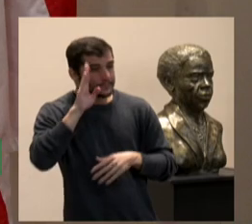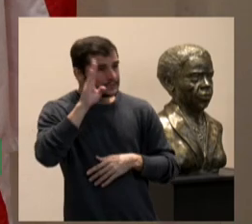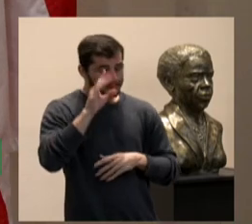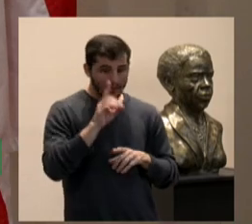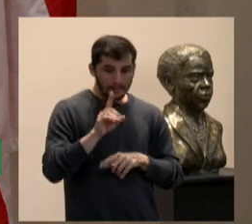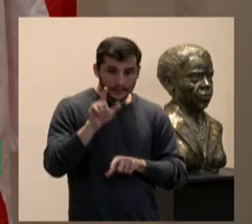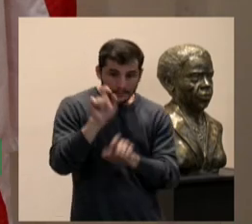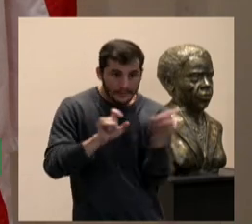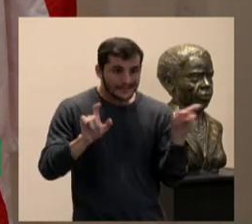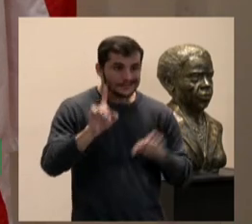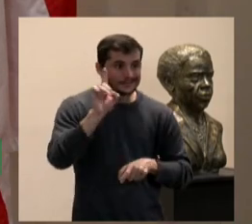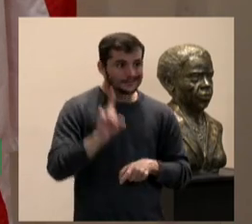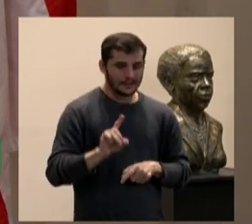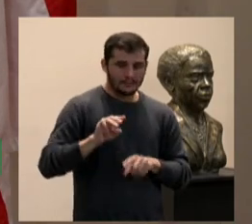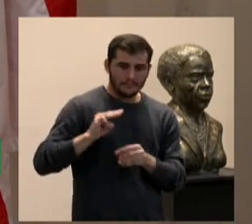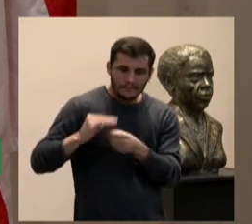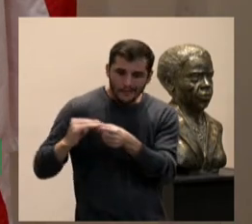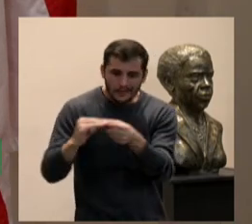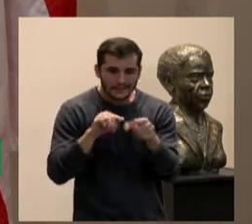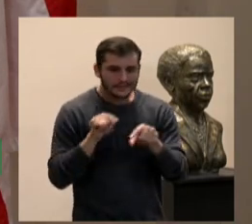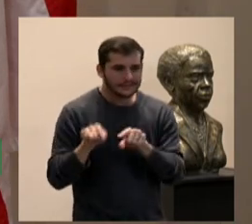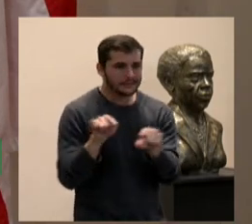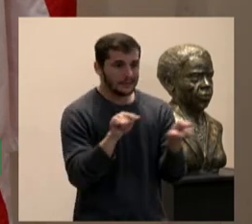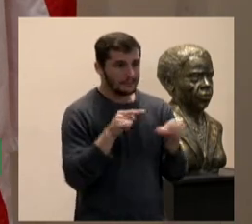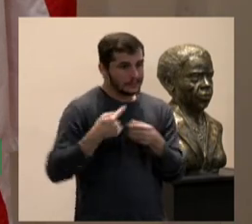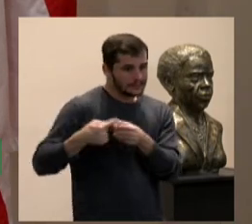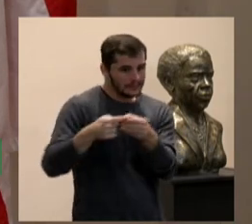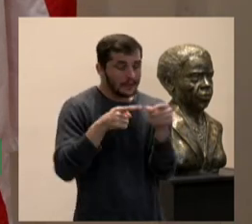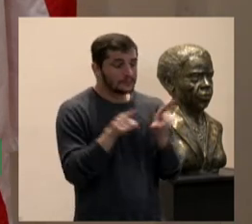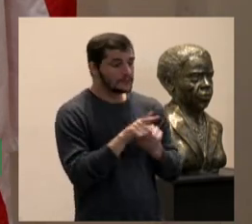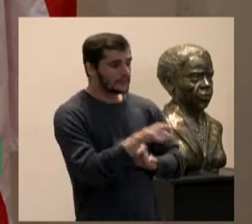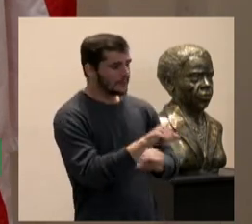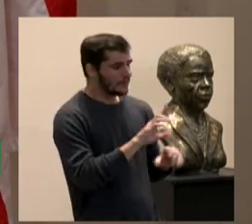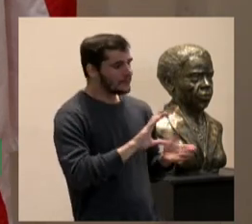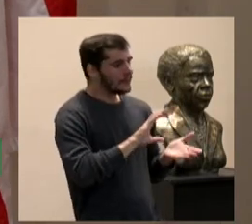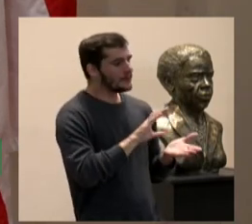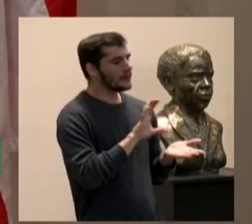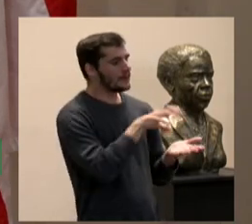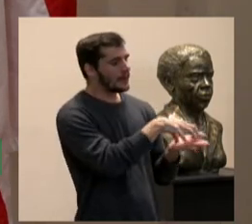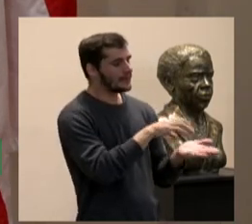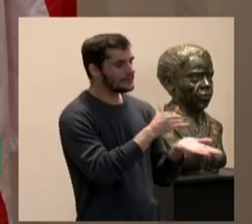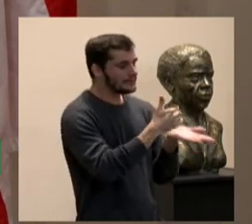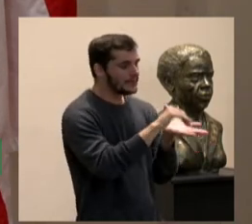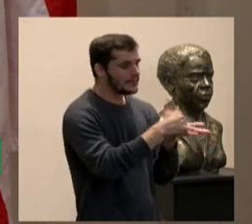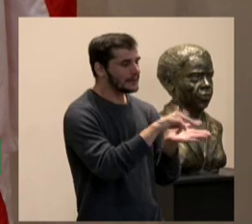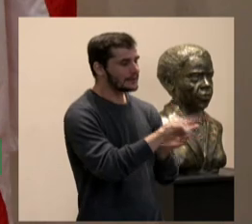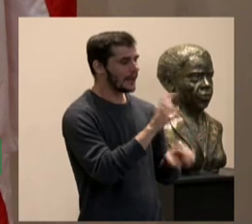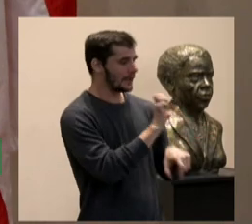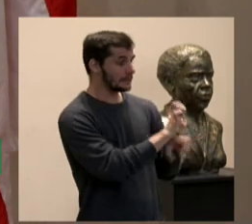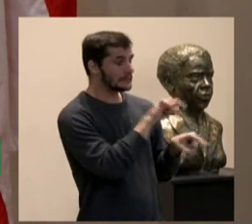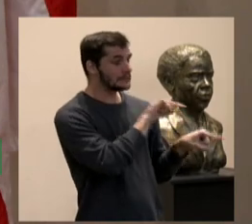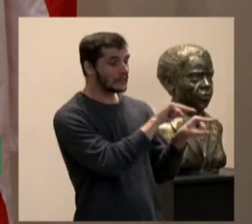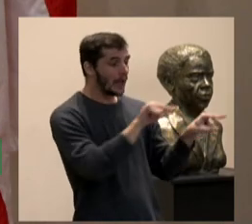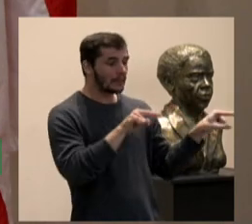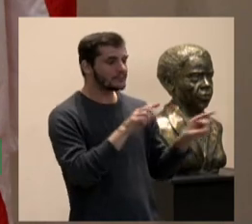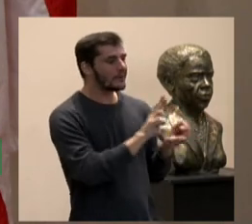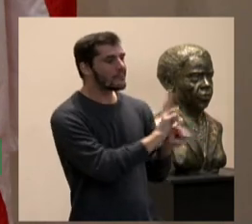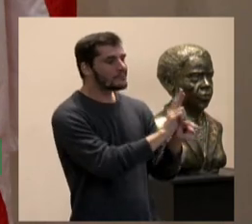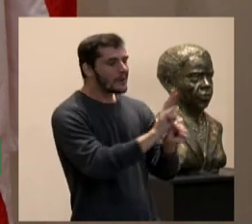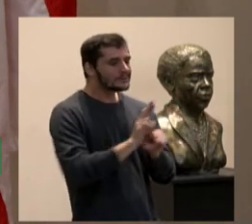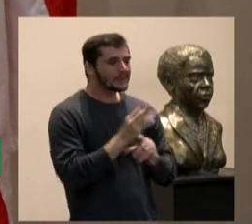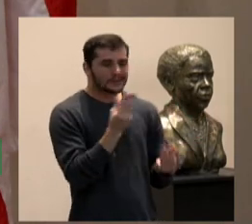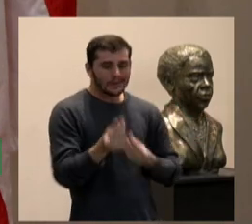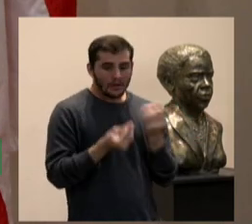estão aqui, para os representantes das secretarias estaduais, de fato, levar